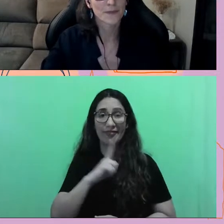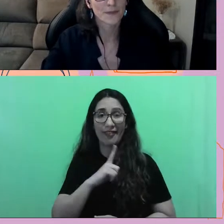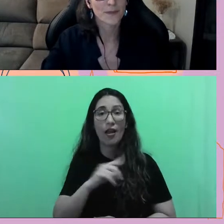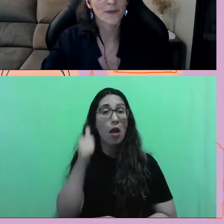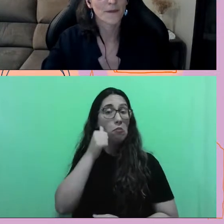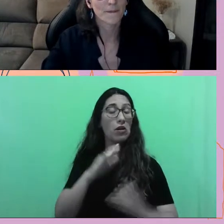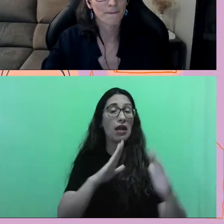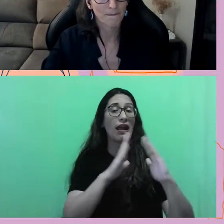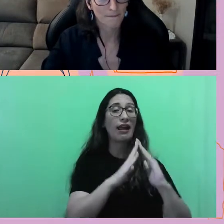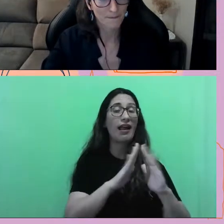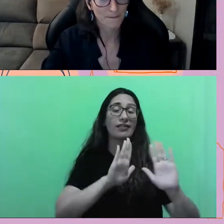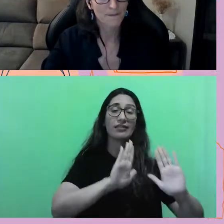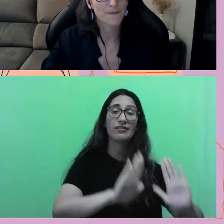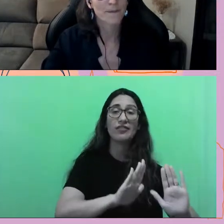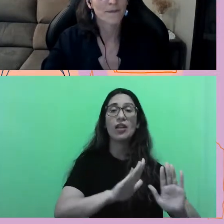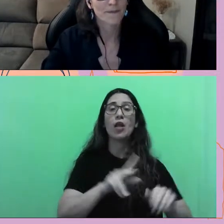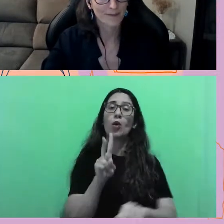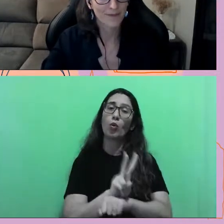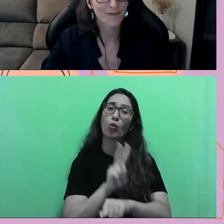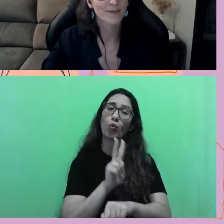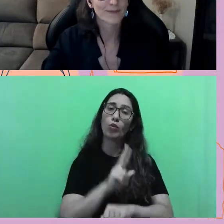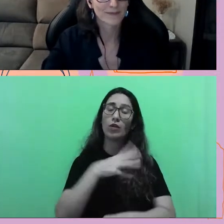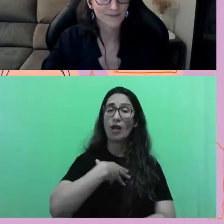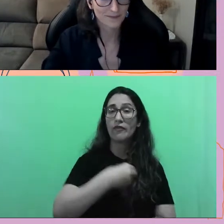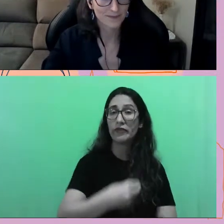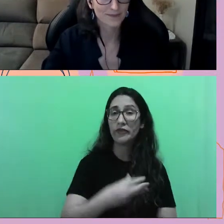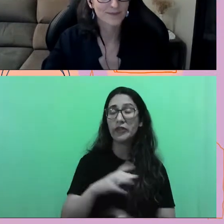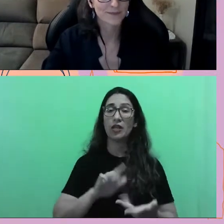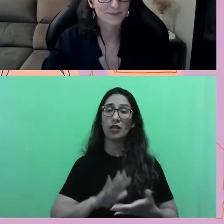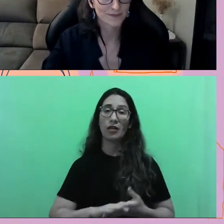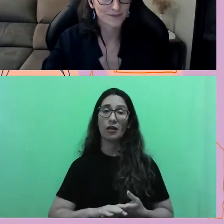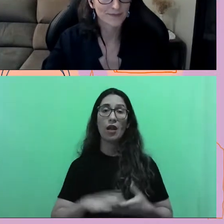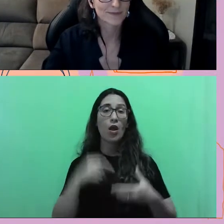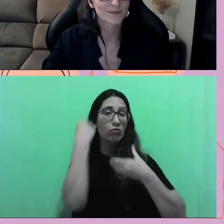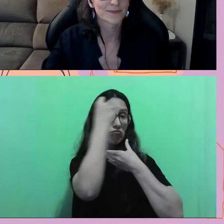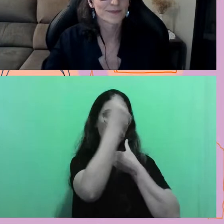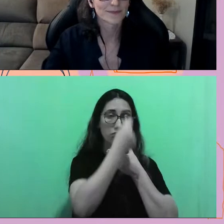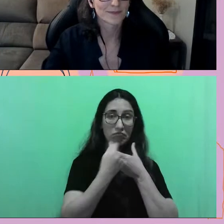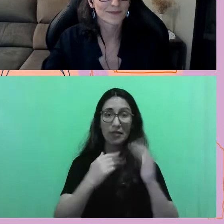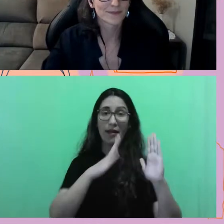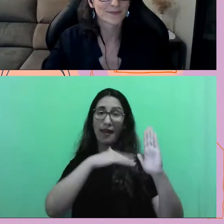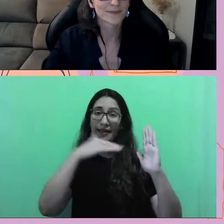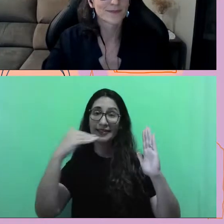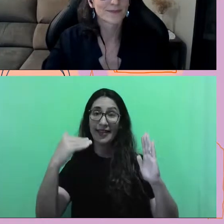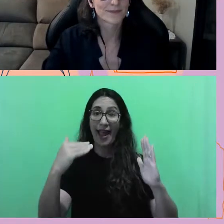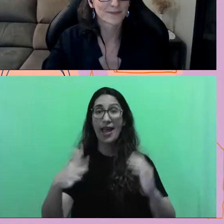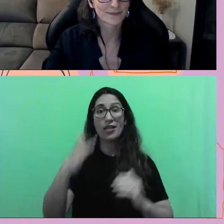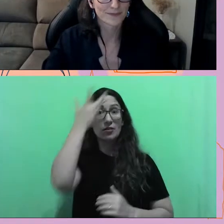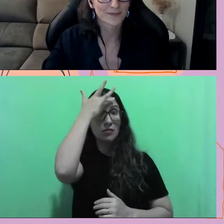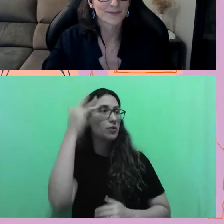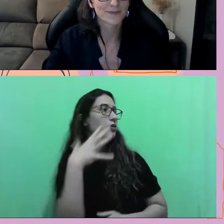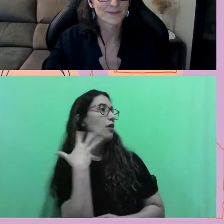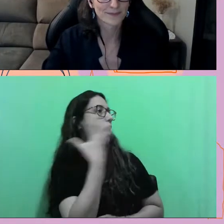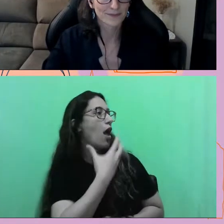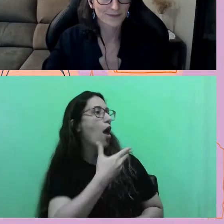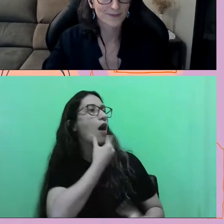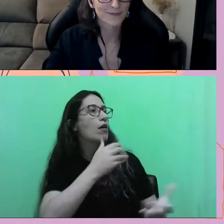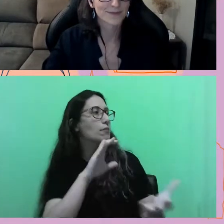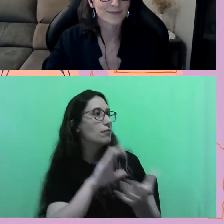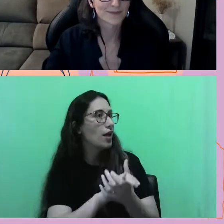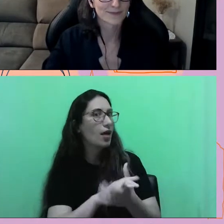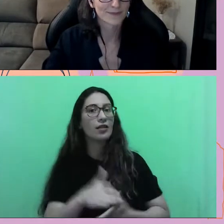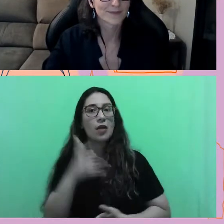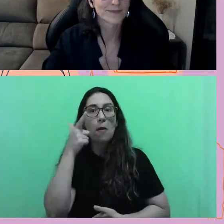casa, a mulher só tem que cuidar dos filhos, a mulher tem que cuidar da beleza dela para poder encantar o esposo, o marido, para conseguir